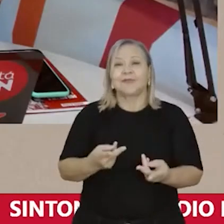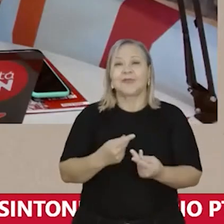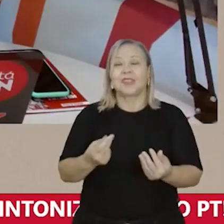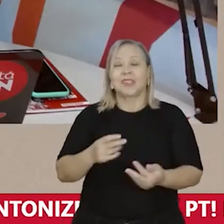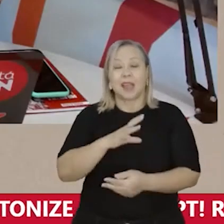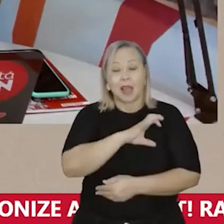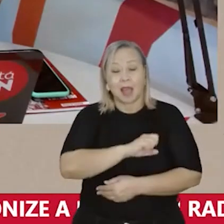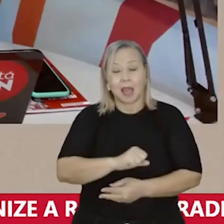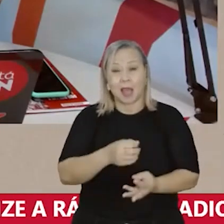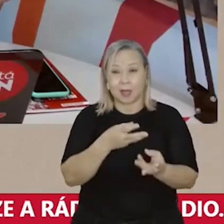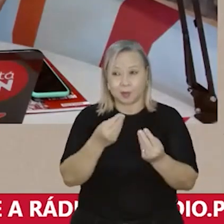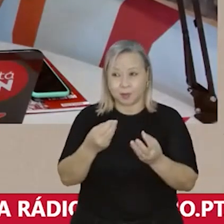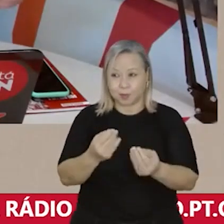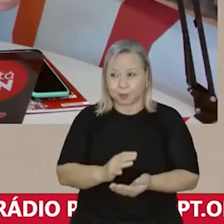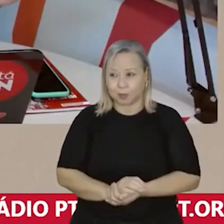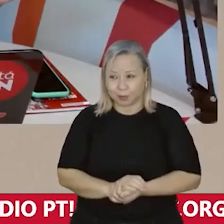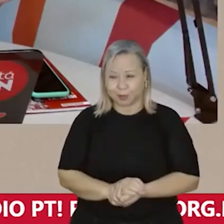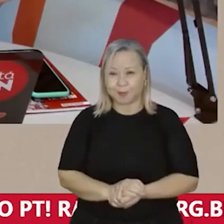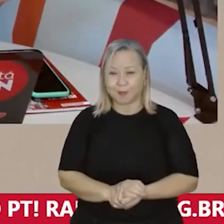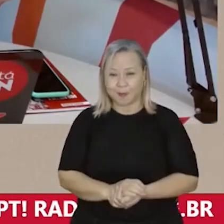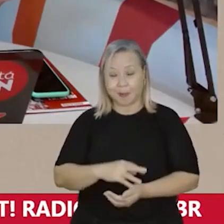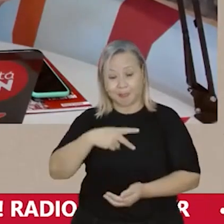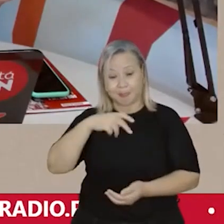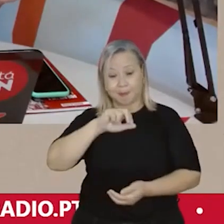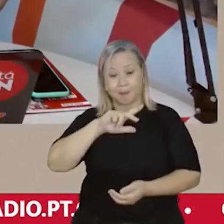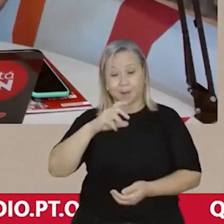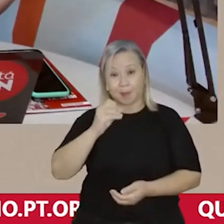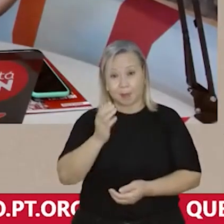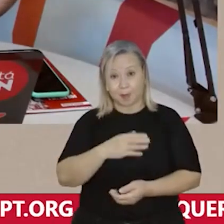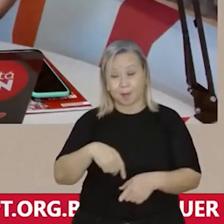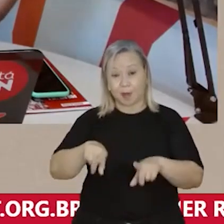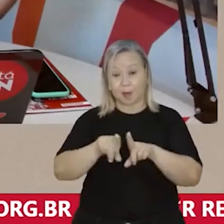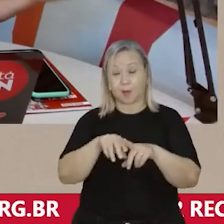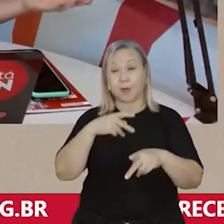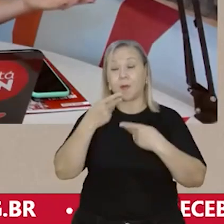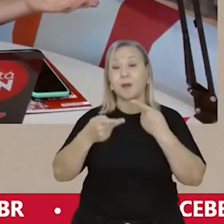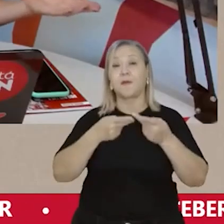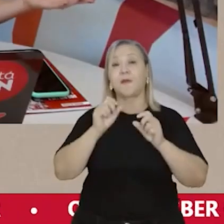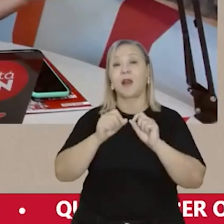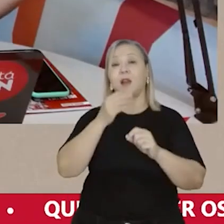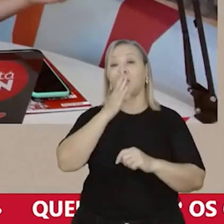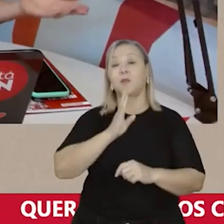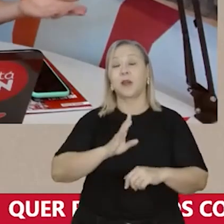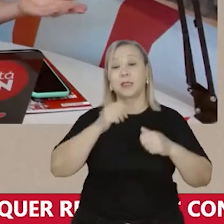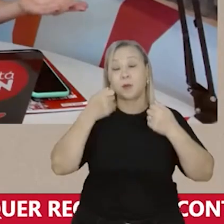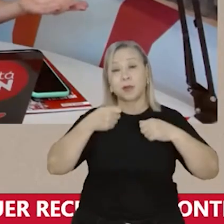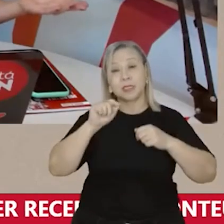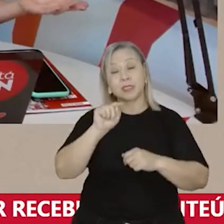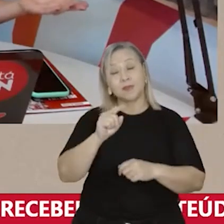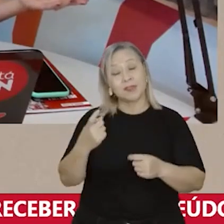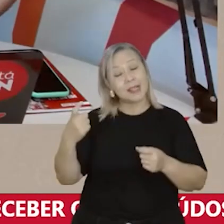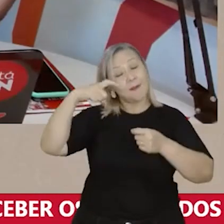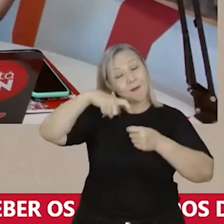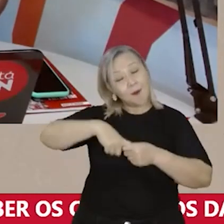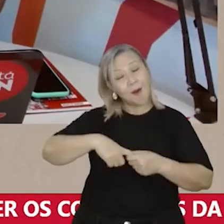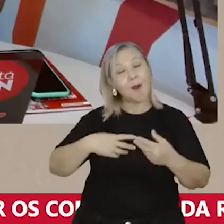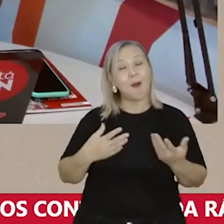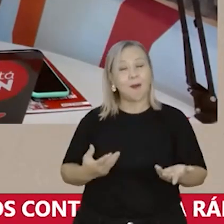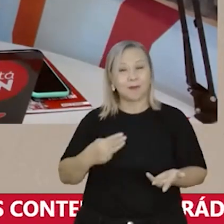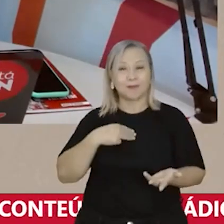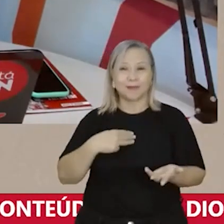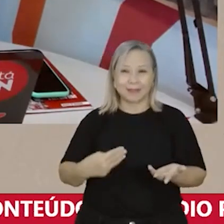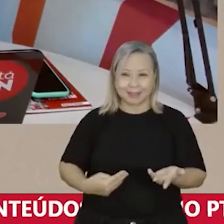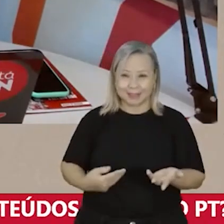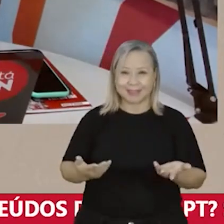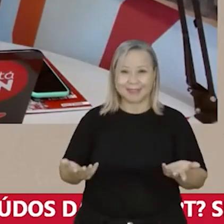bonita. E aqui o Paulo de Tarso Gregório Pereira diz que o Brasil precisa que você volte, Tereza. E aí